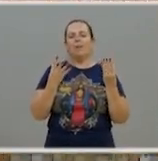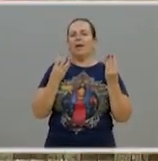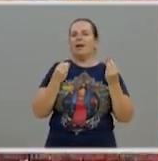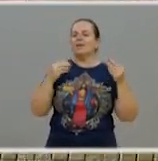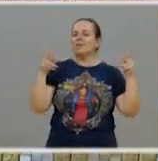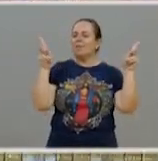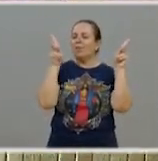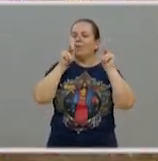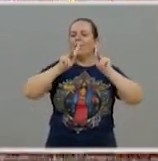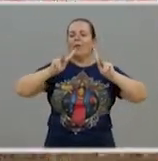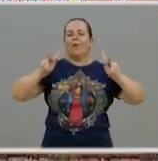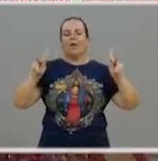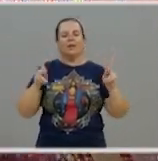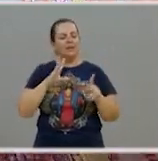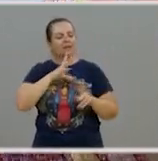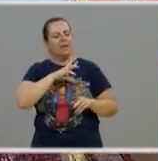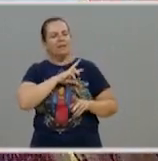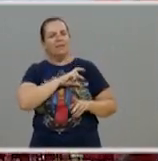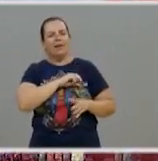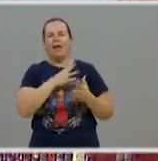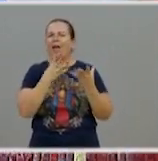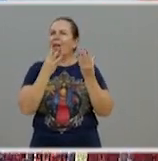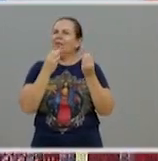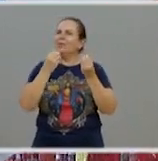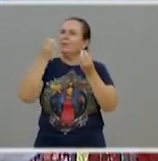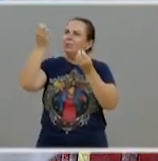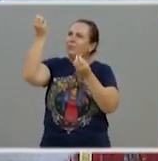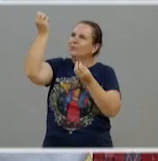Tanta paz, amor e tanta